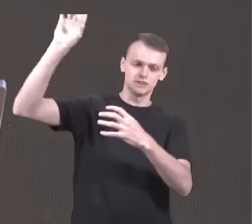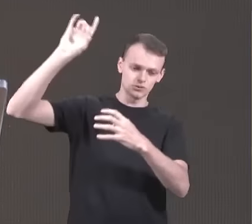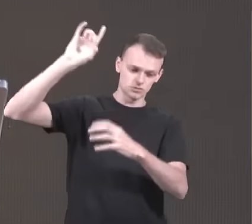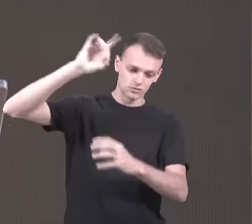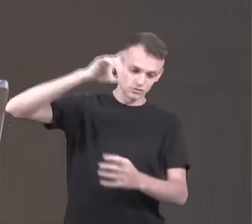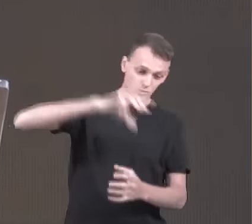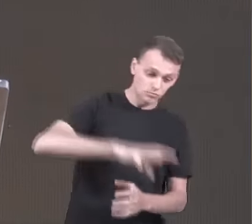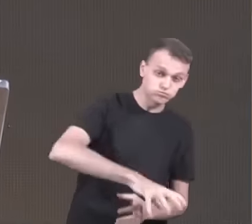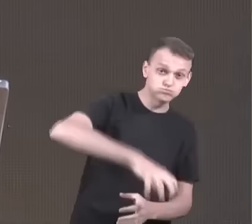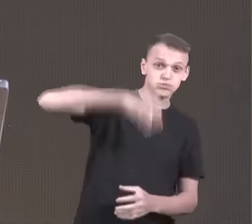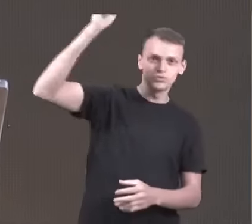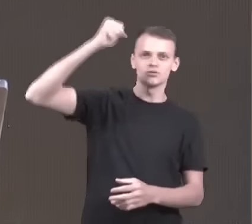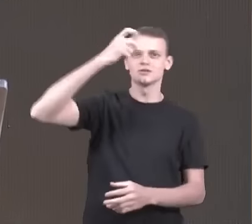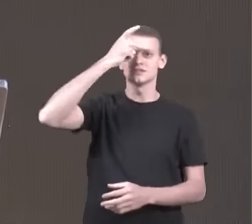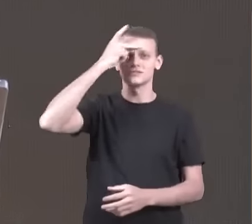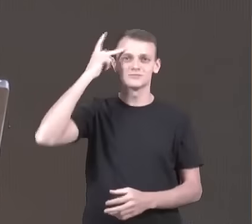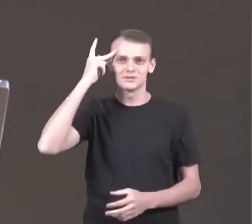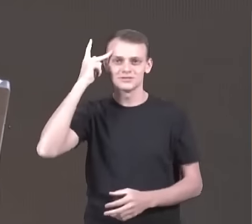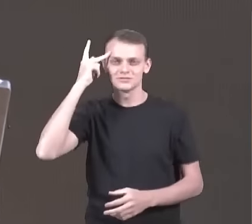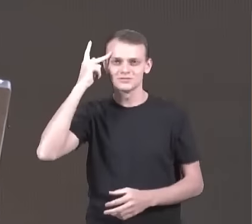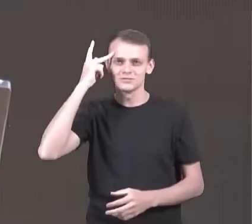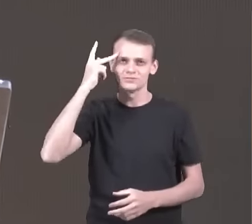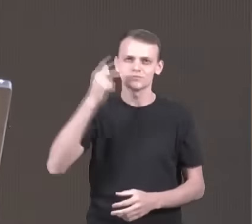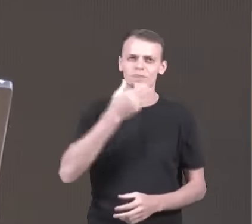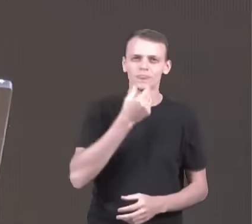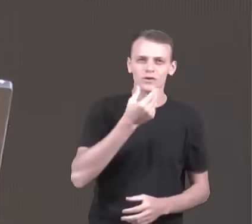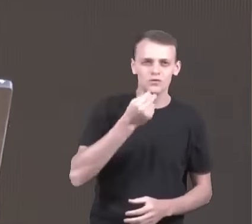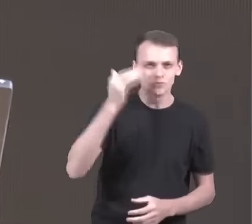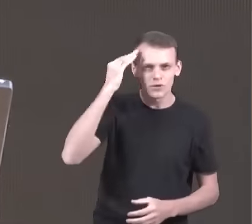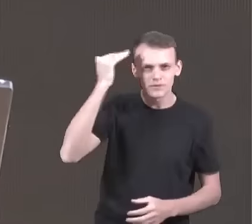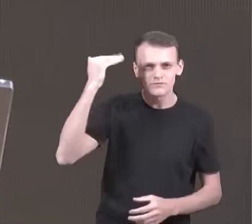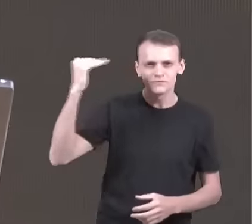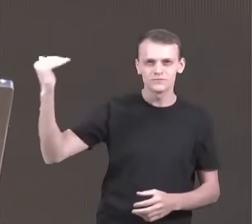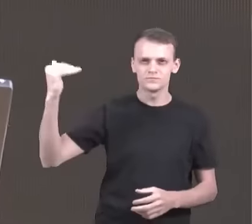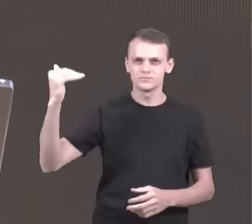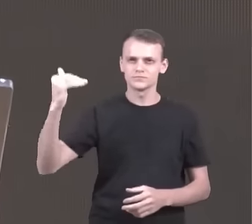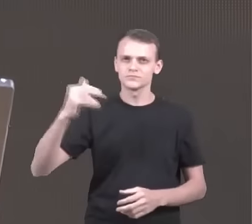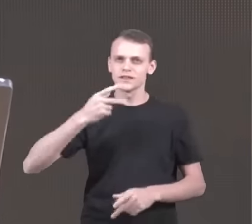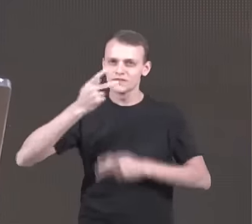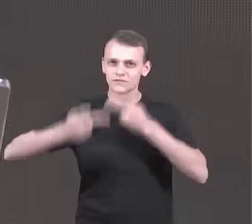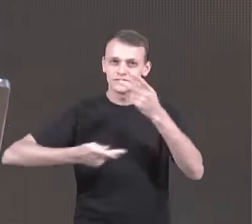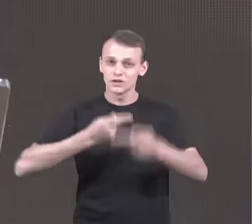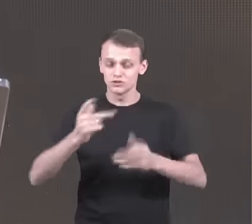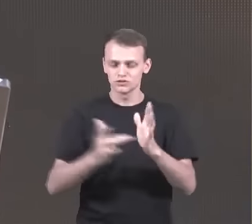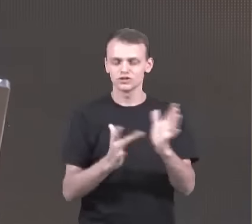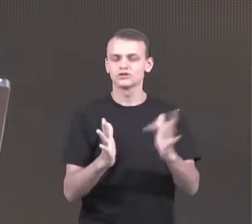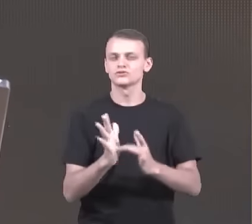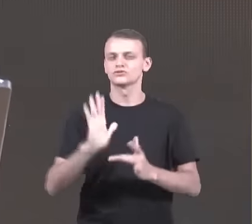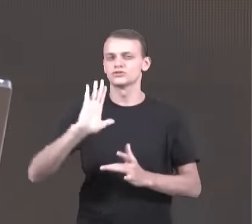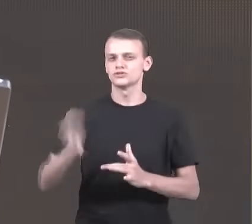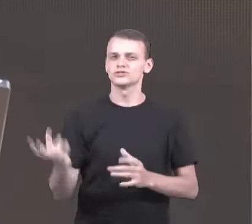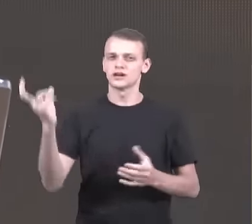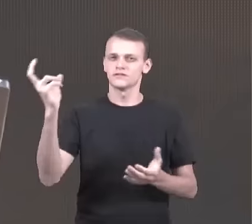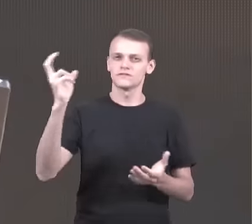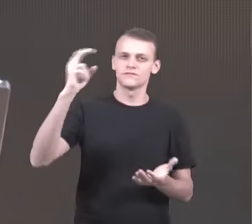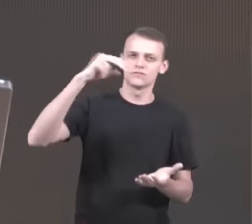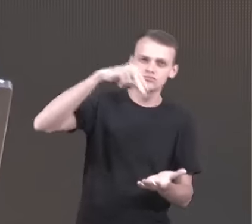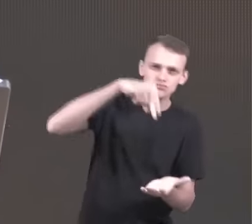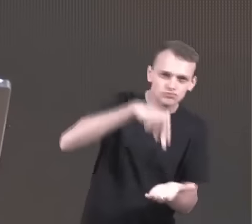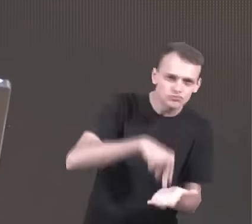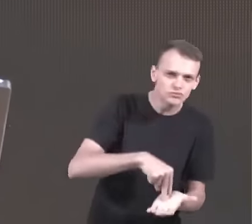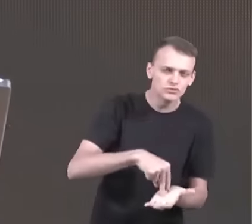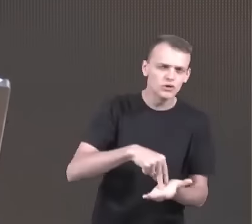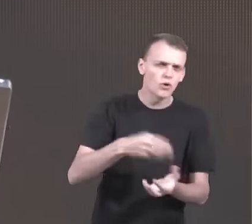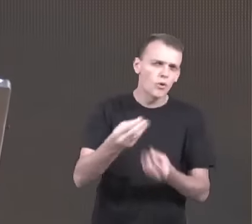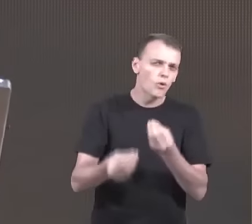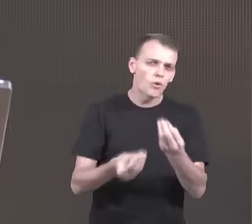William Miller anunciou a volta de Jesus para março de 1840. E depois,